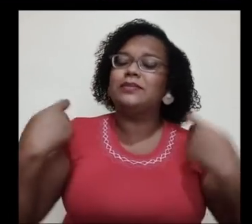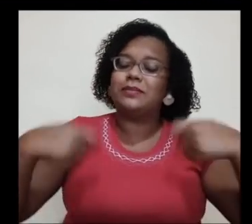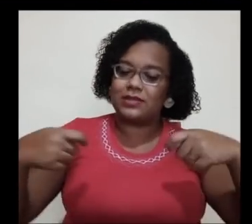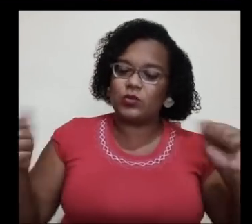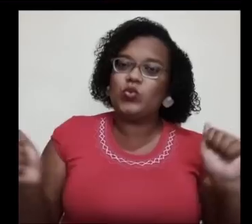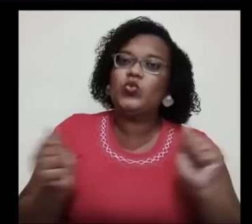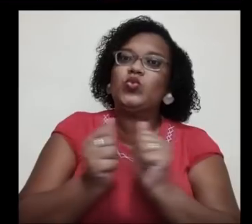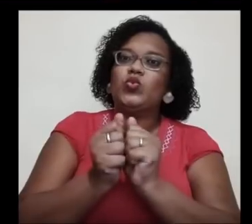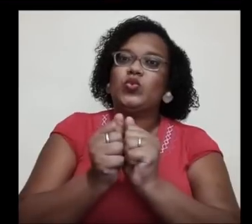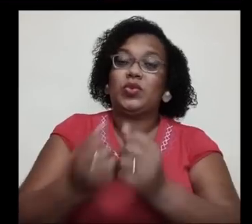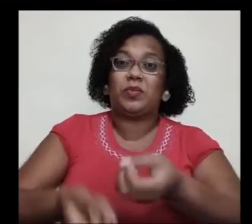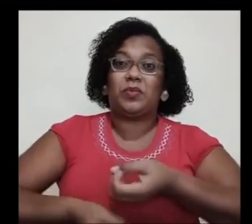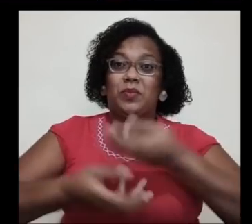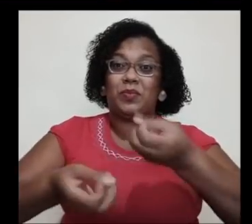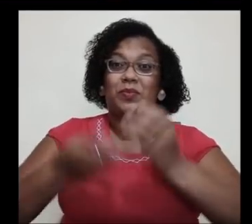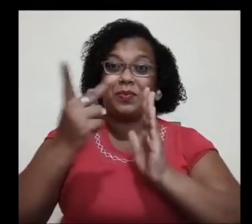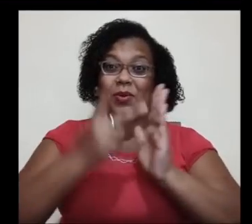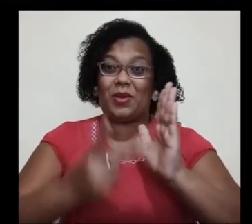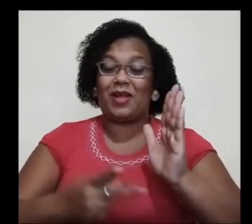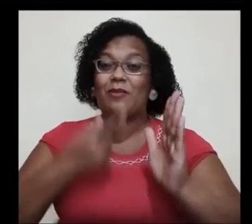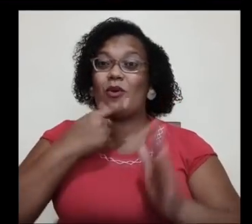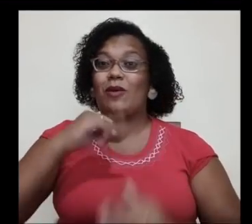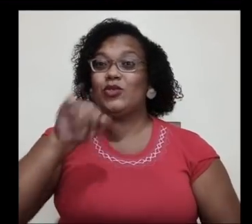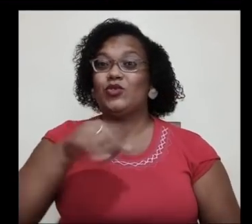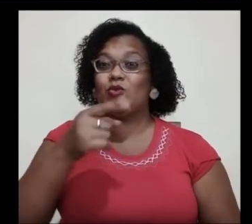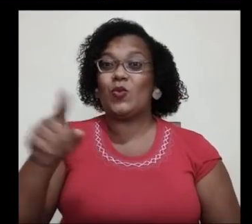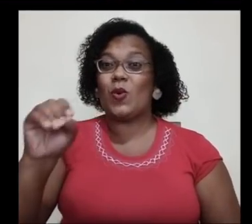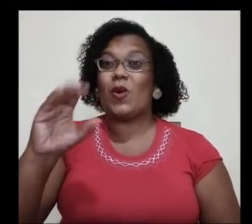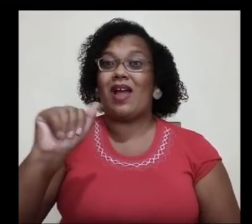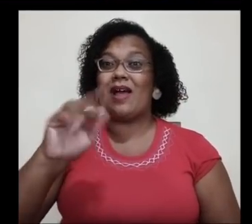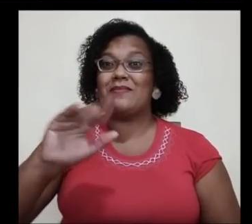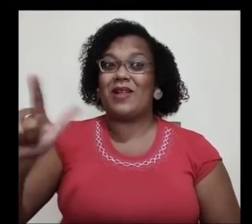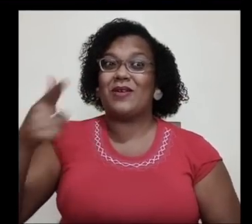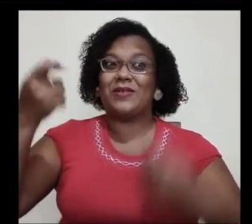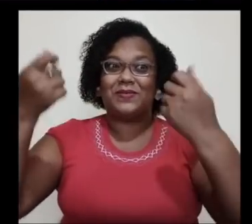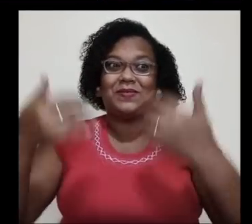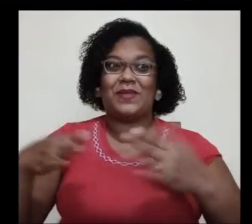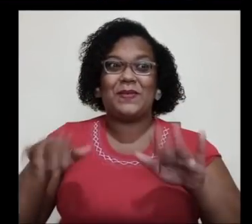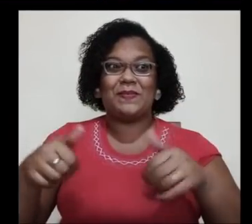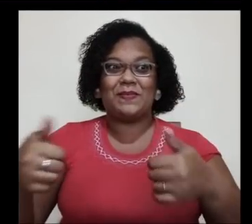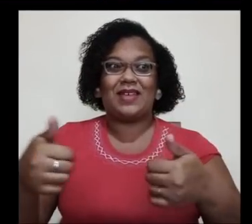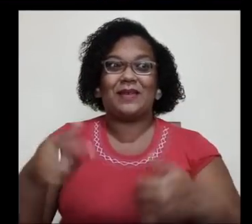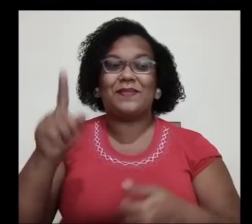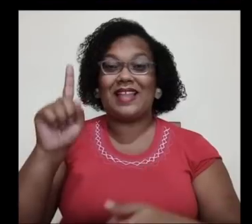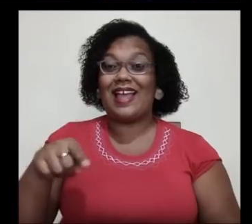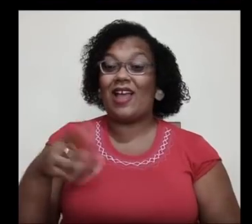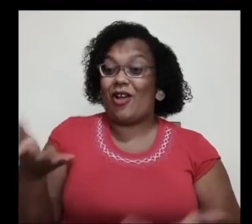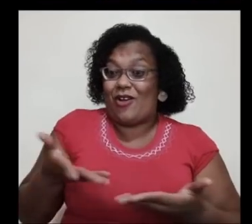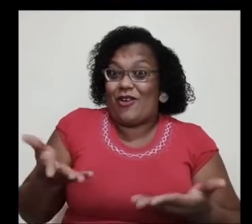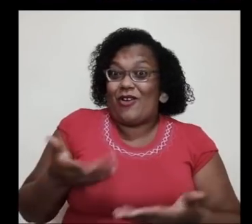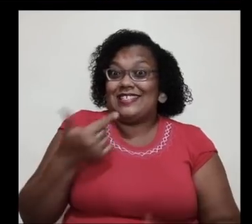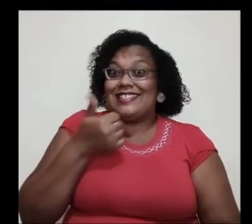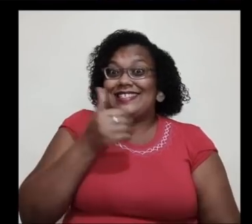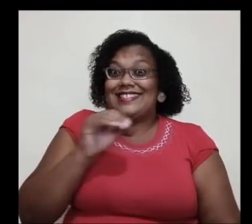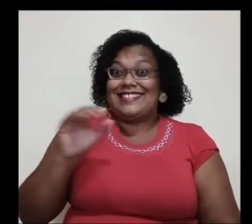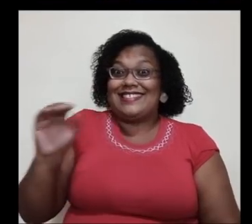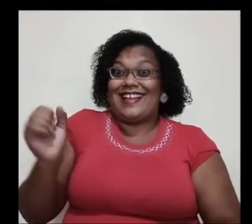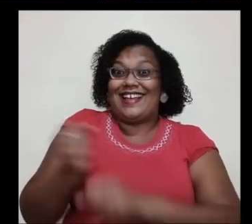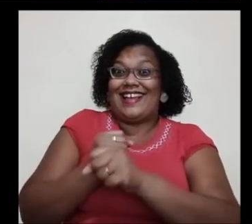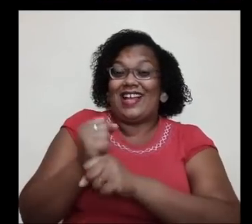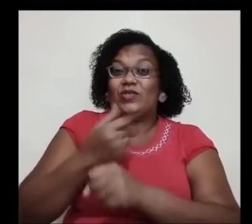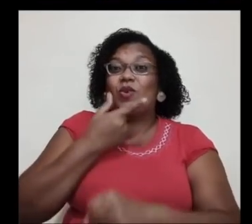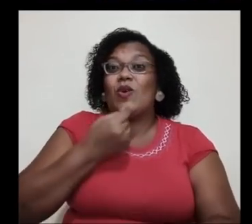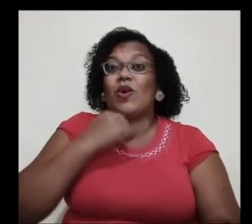e esse poema do João Cabral diz isso muito bem, né, que inclusive esse ano é o centenário do João Cabral de Melo Neto, um grande